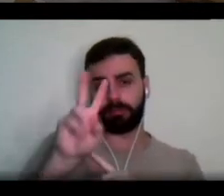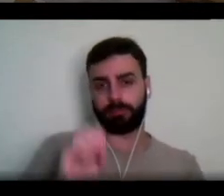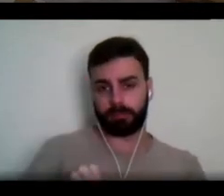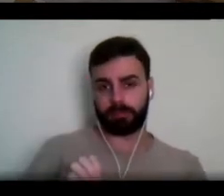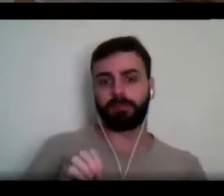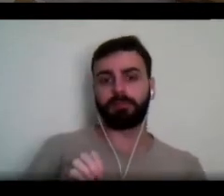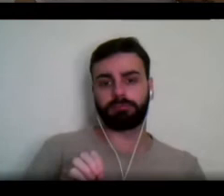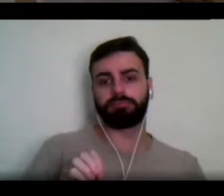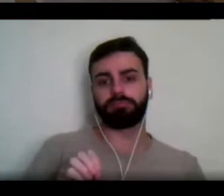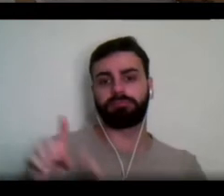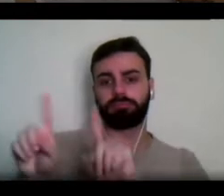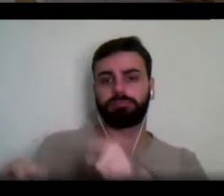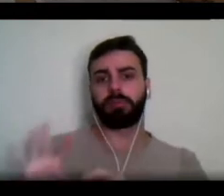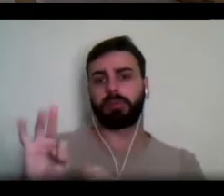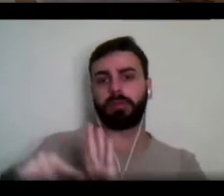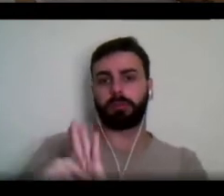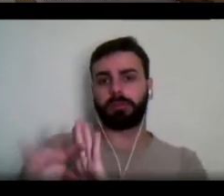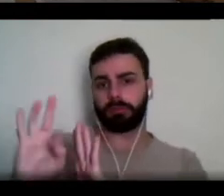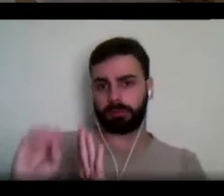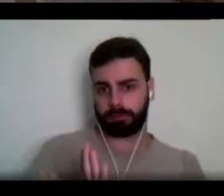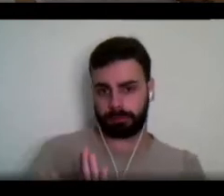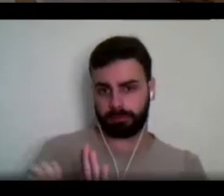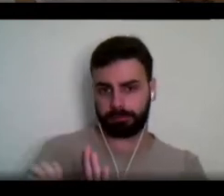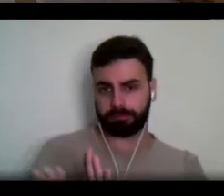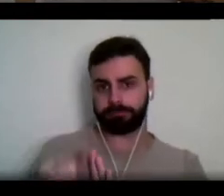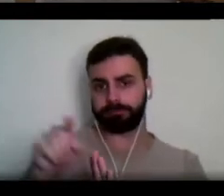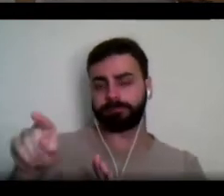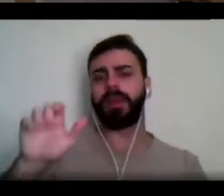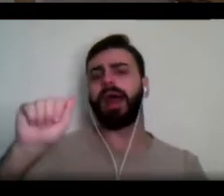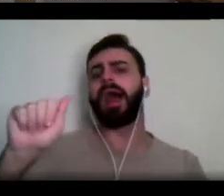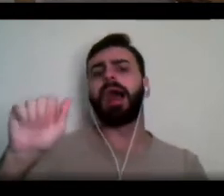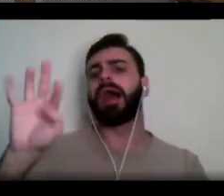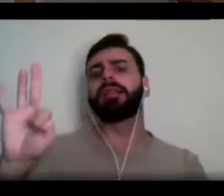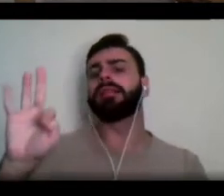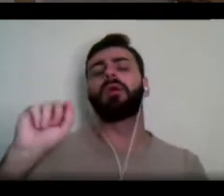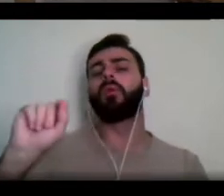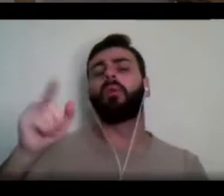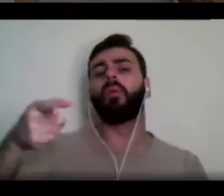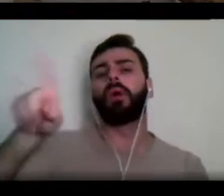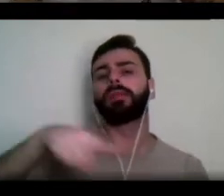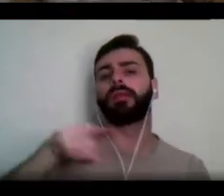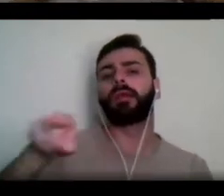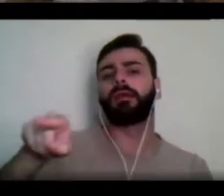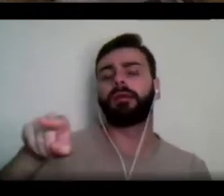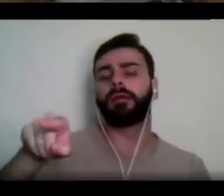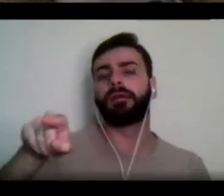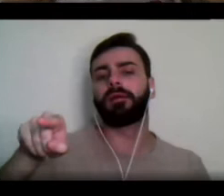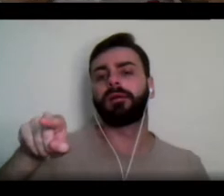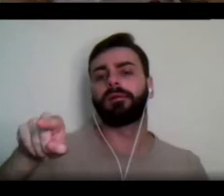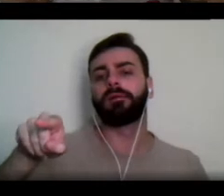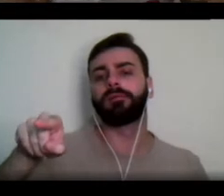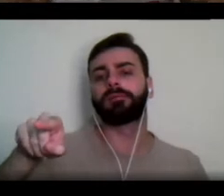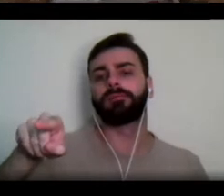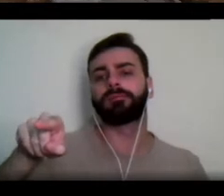né? O v0 vezes t menos t0. E isso aqui, ó, o que é a integral de